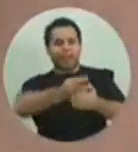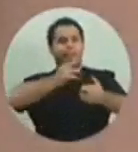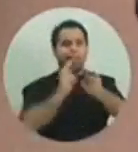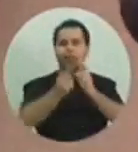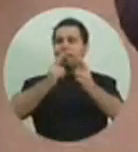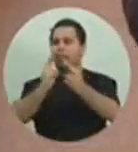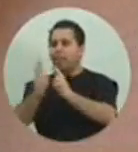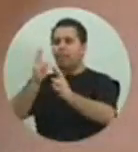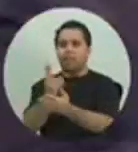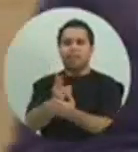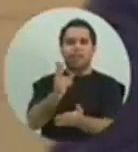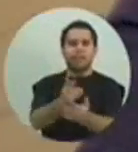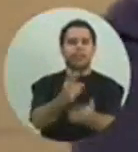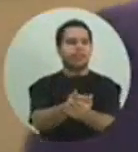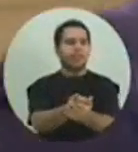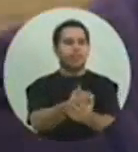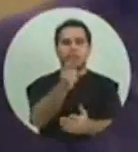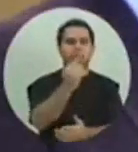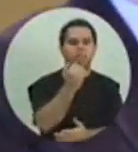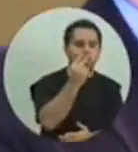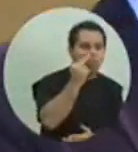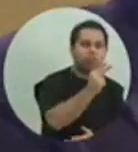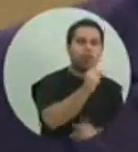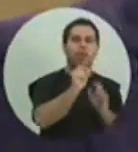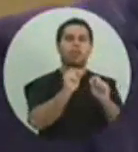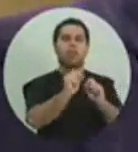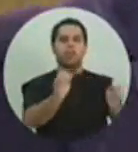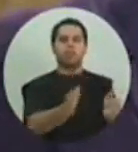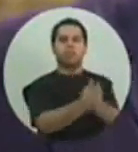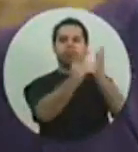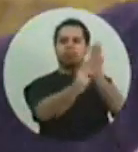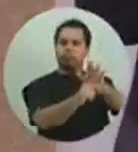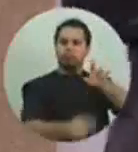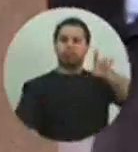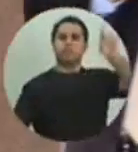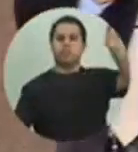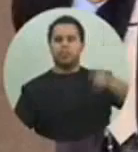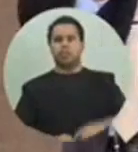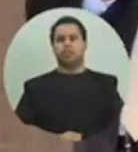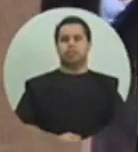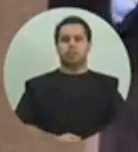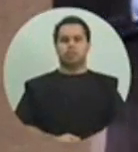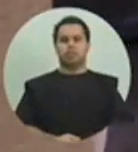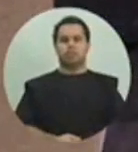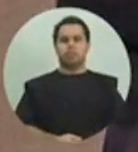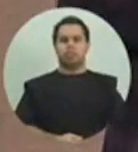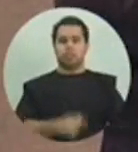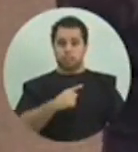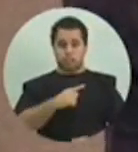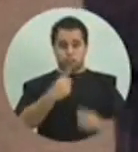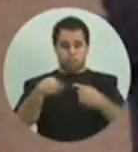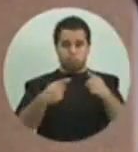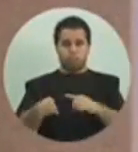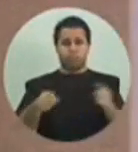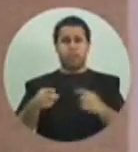por reclamar tanto e não perceber os milagres de Deus. Há um hino antigo,